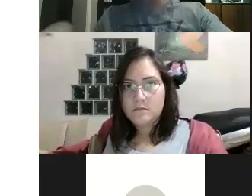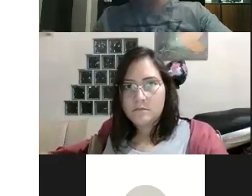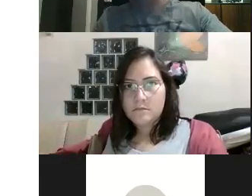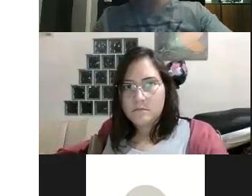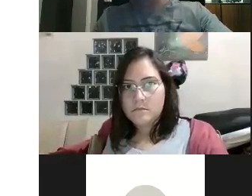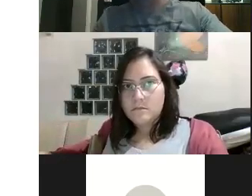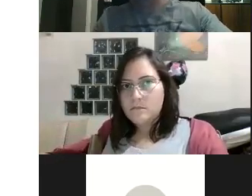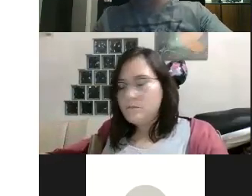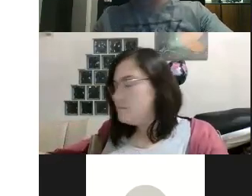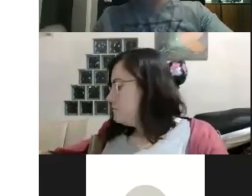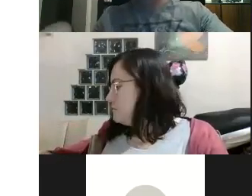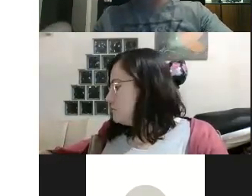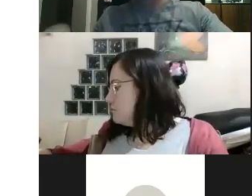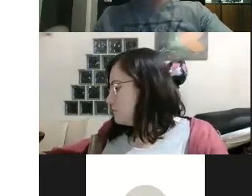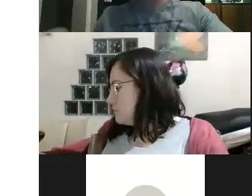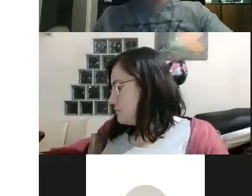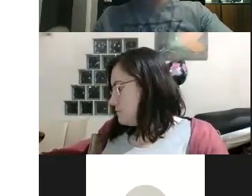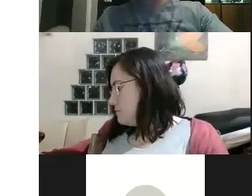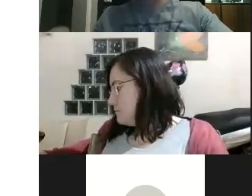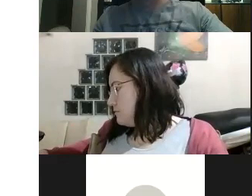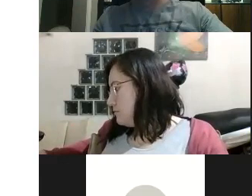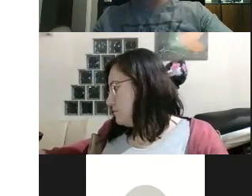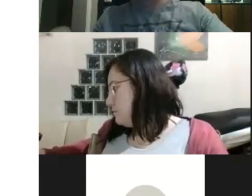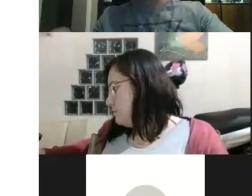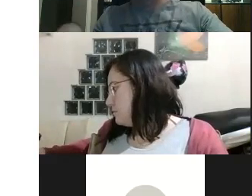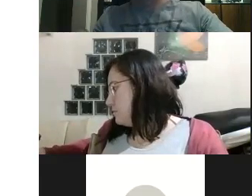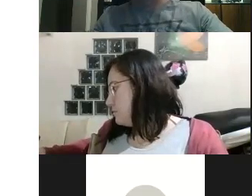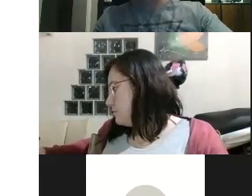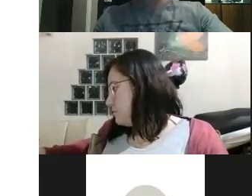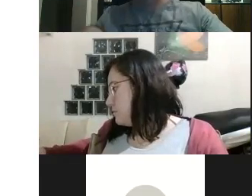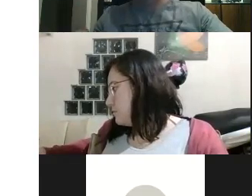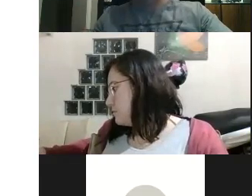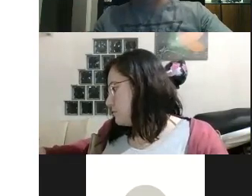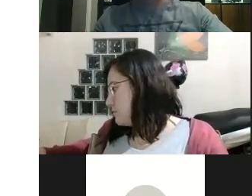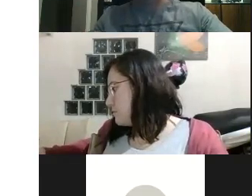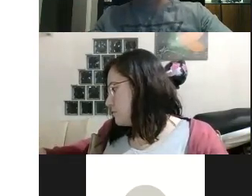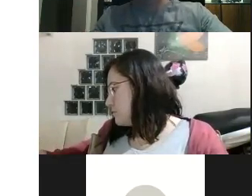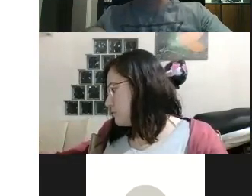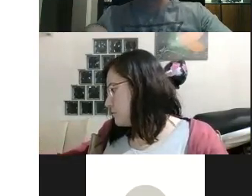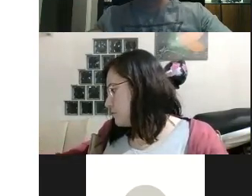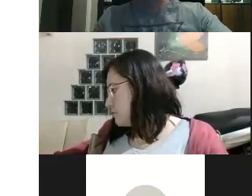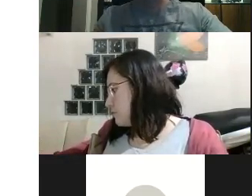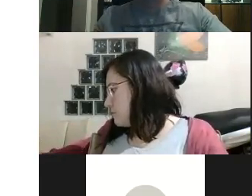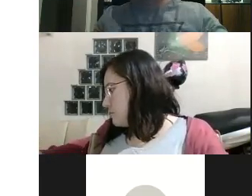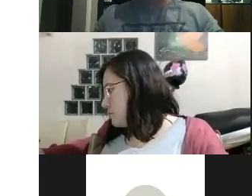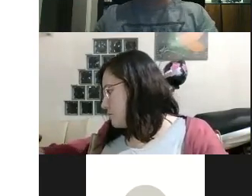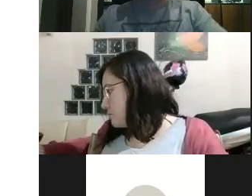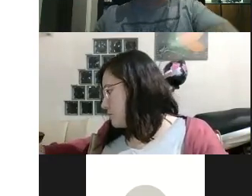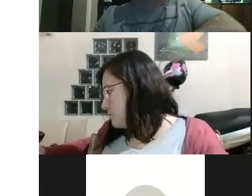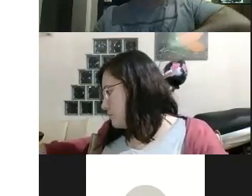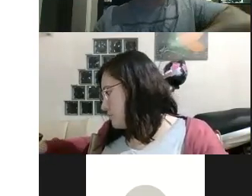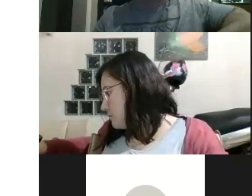vai acontecer para frente. Então, no nosso limite científico atual,